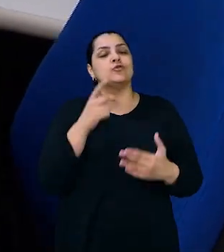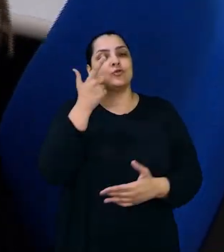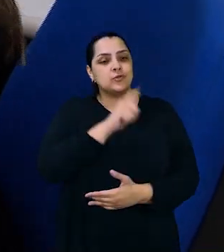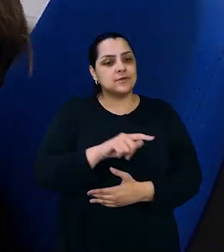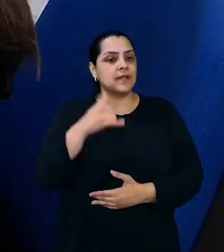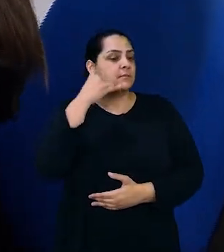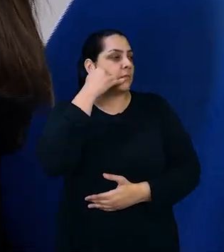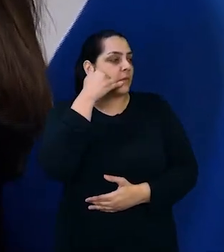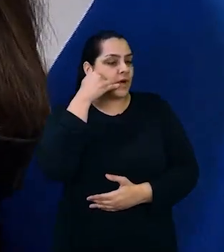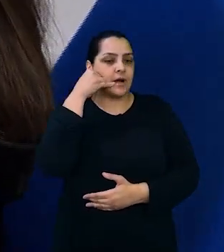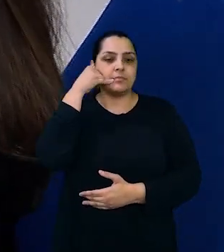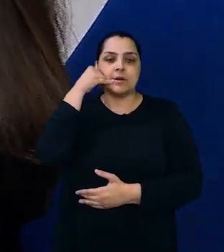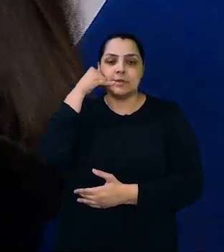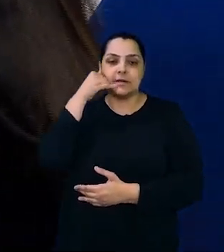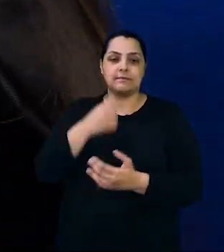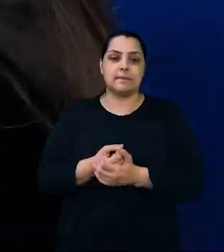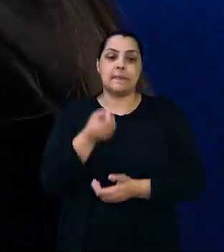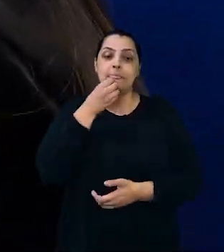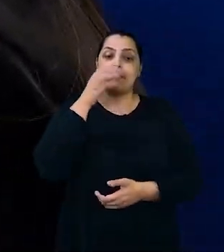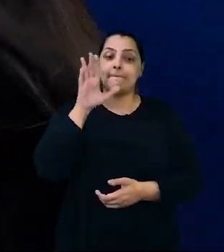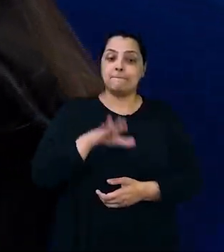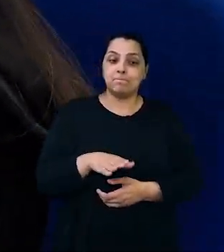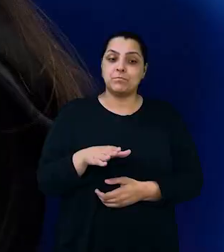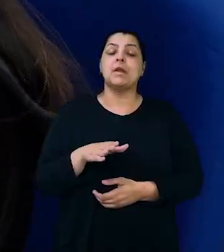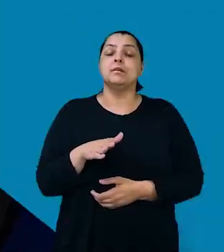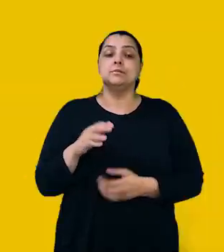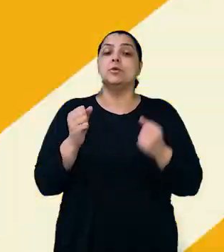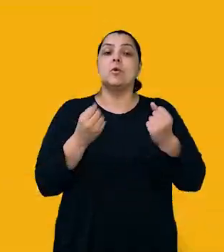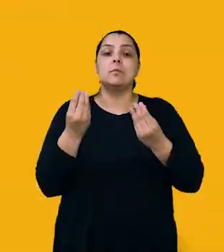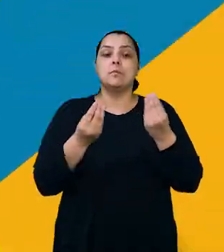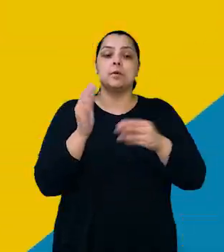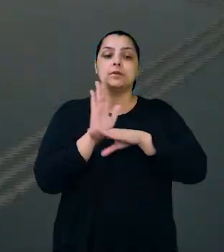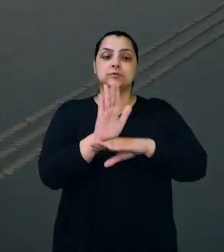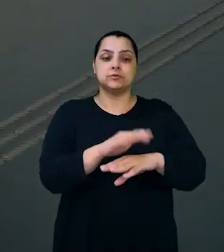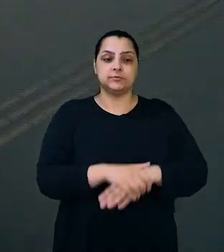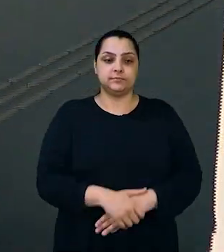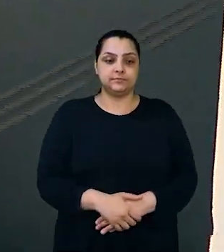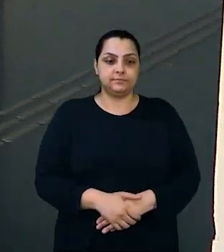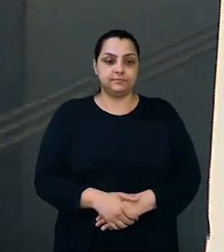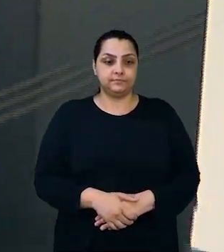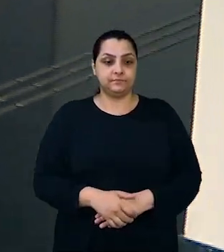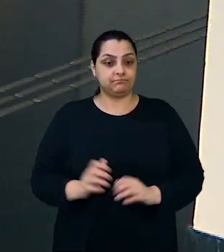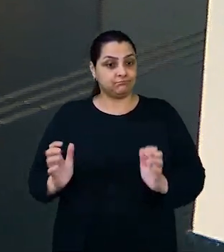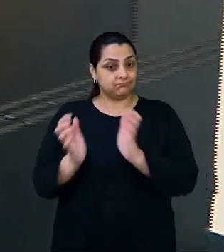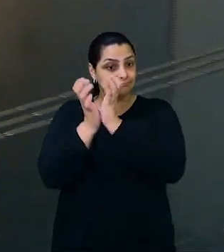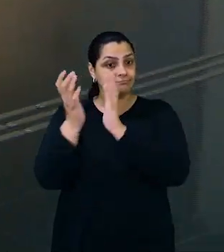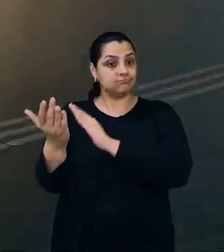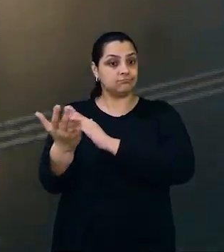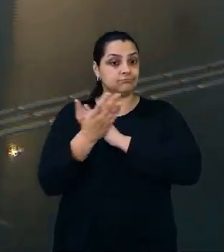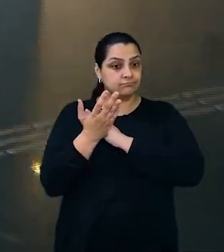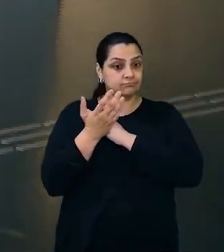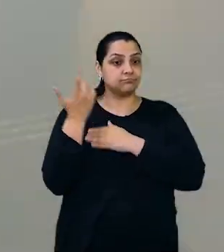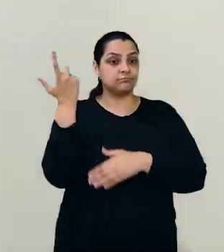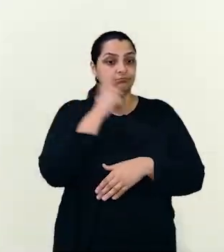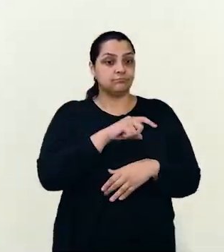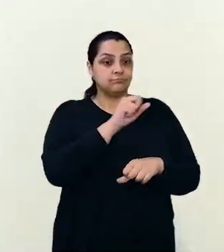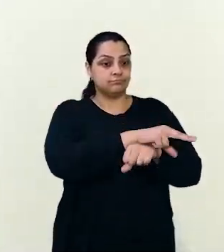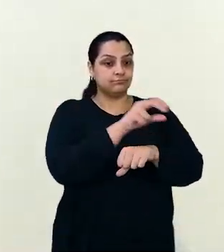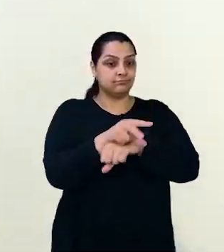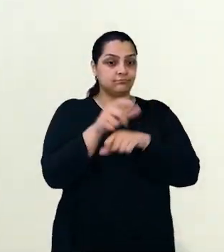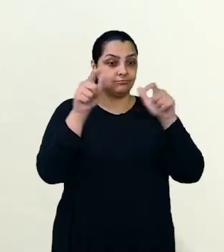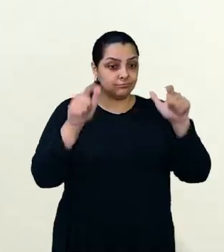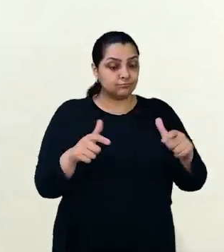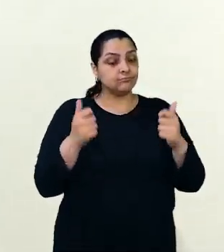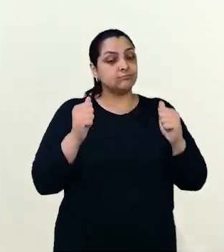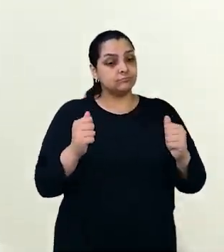assim super bem. Boa tarde, Beatriz Cade, posso ajudar? O pai veio para ajudar a gente, para botar a gente no lugar